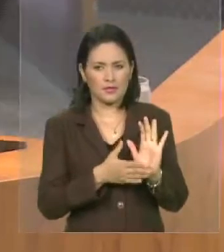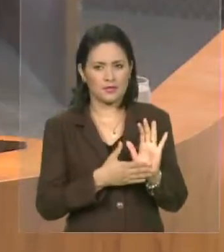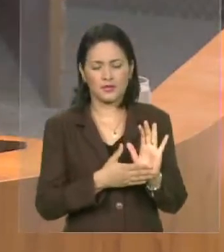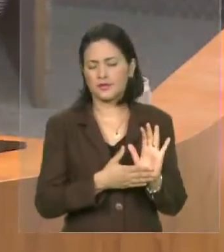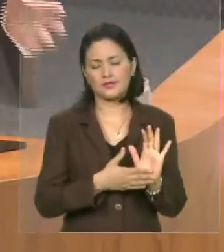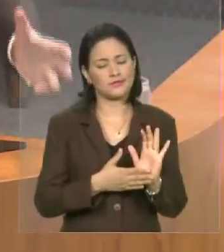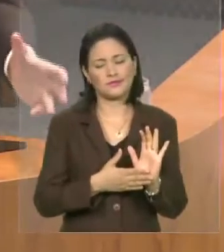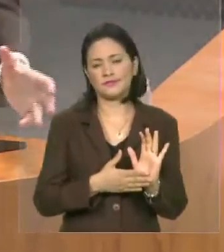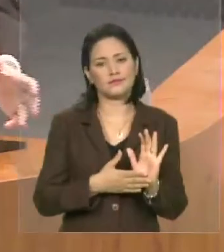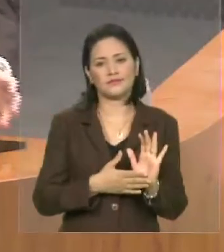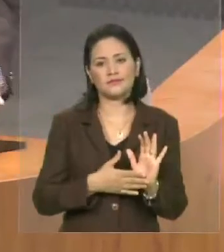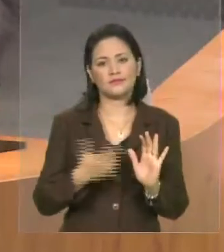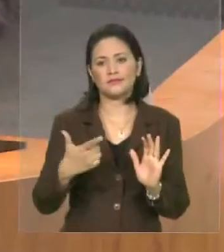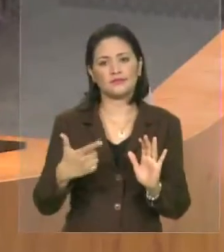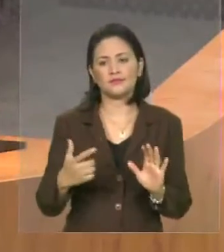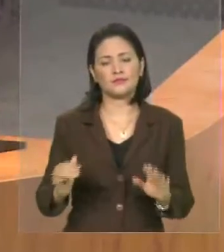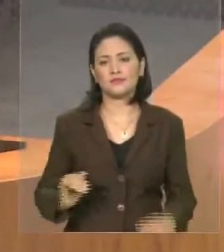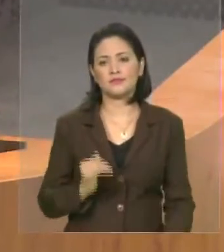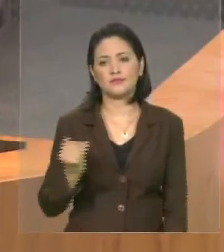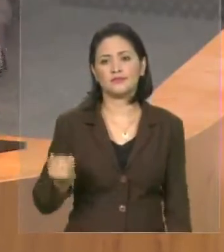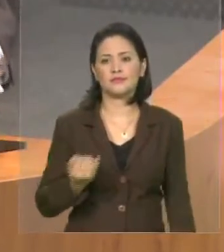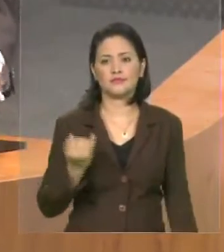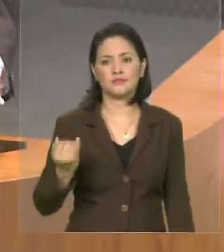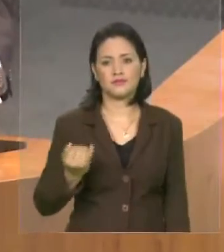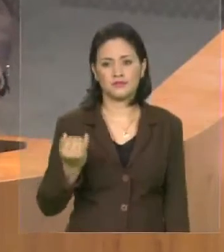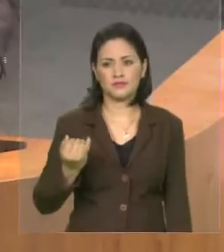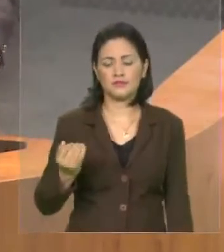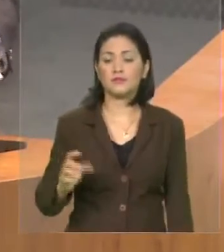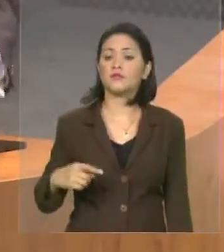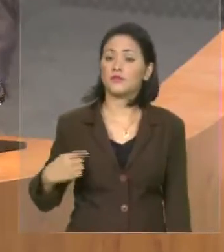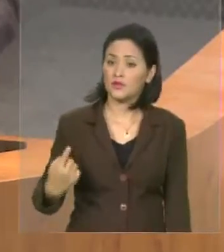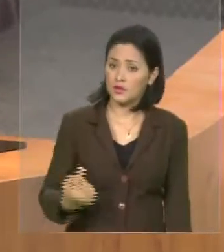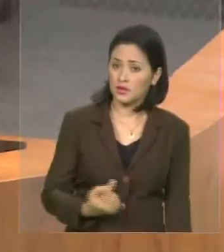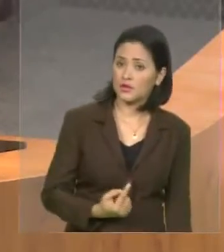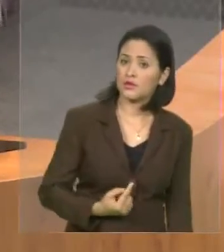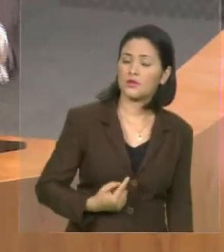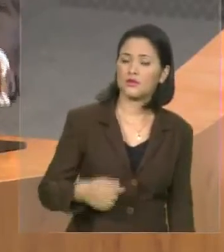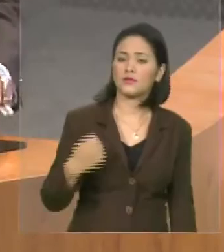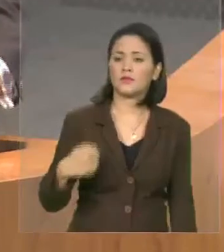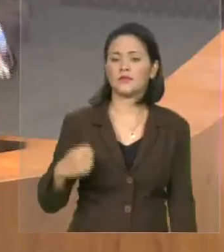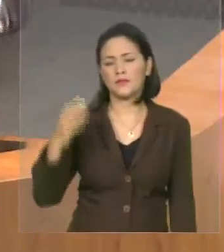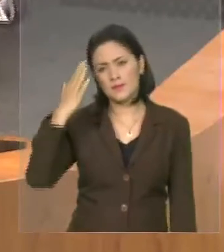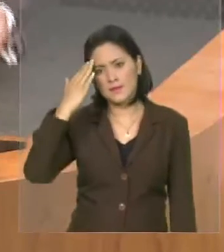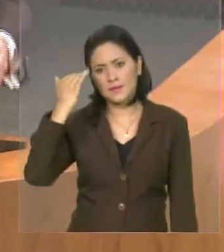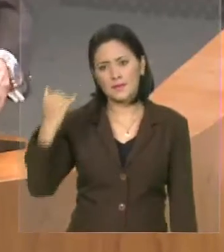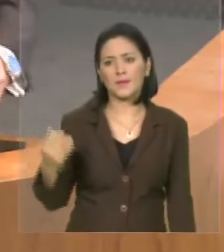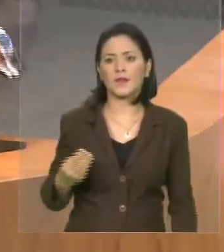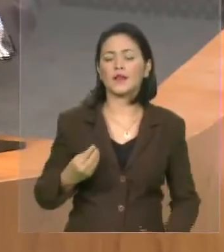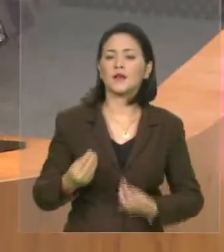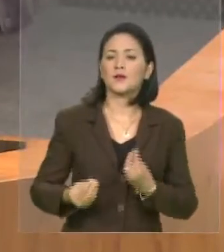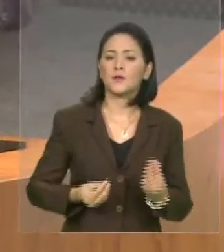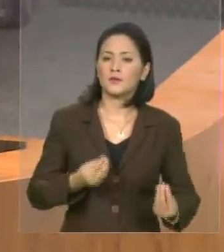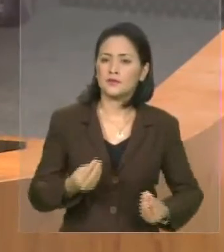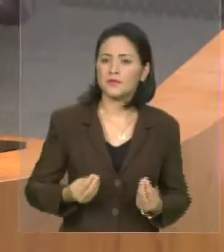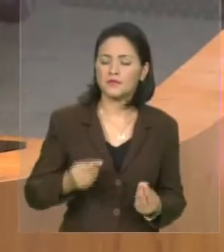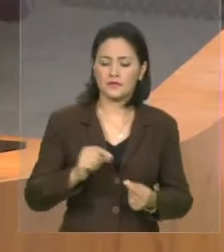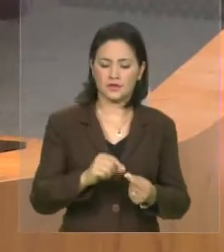e ideias. Nós precisamos saber como que essas ideias e essas propostas vão